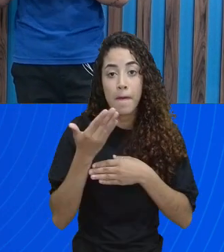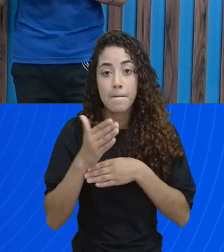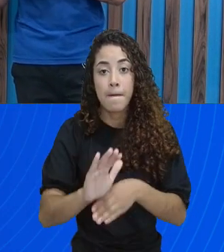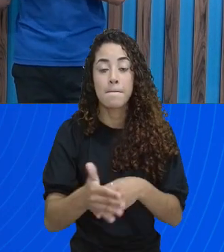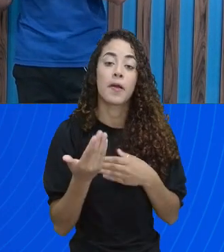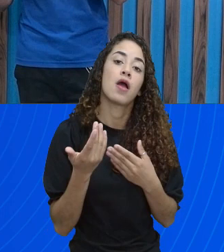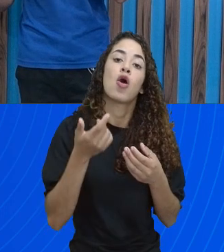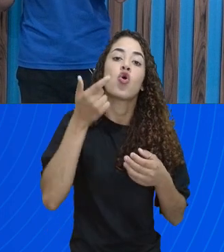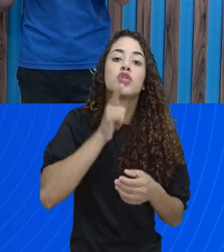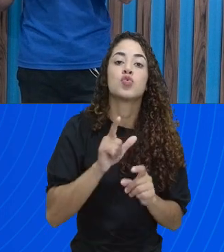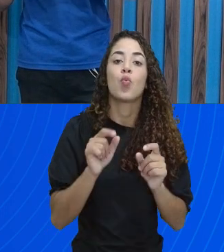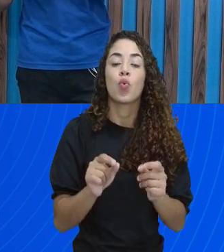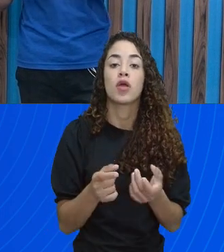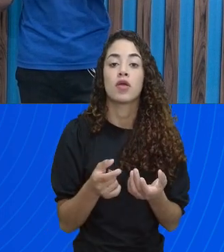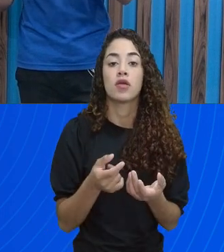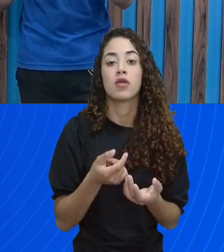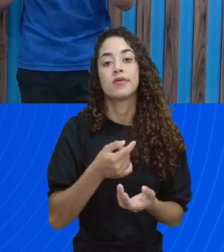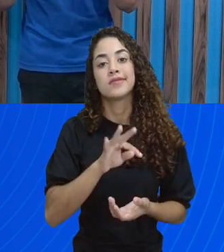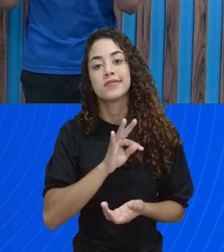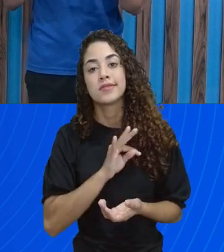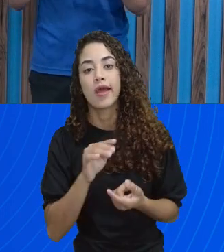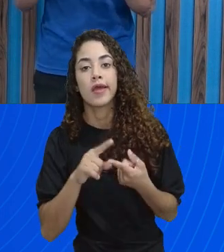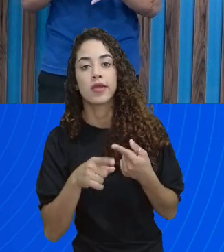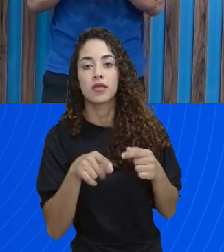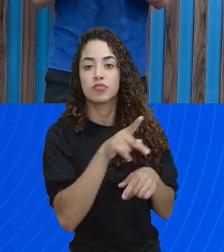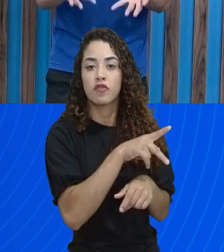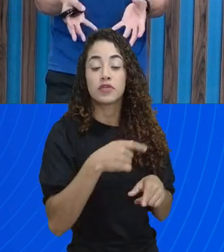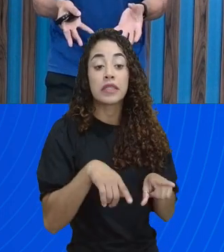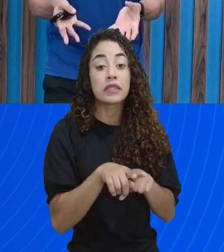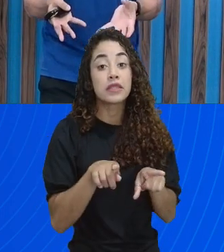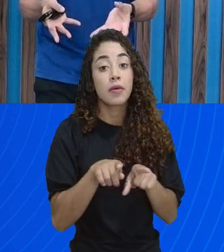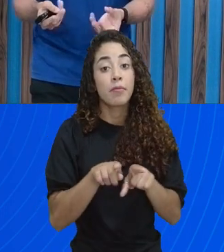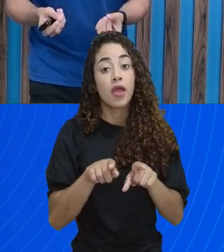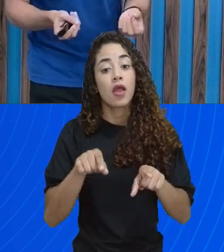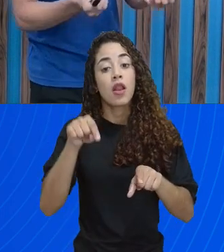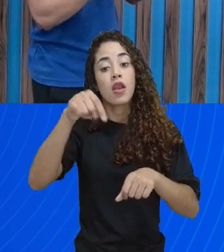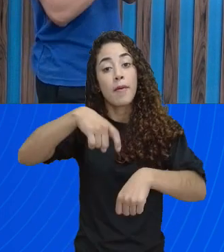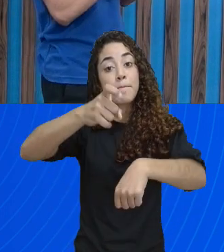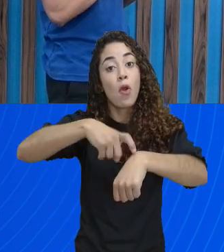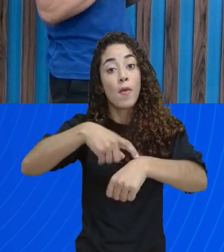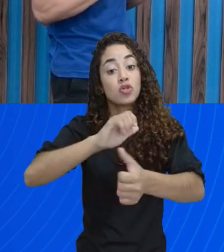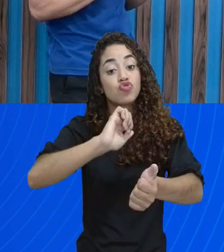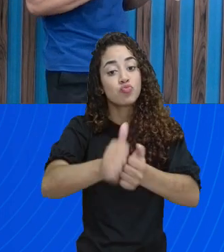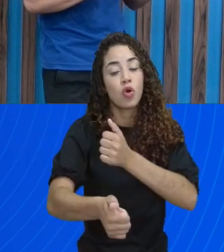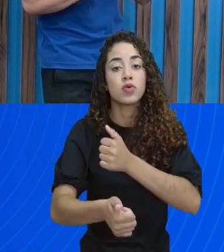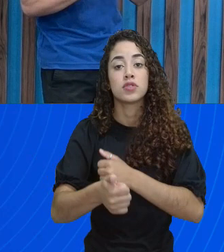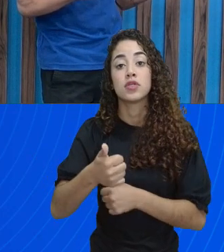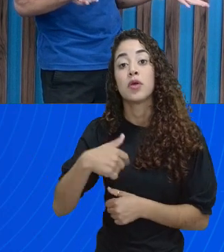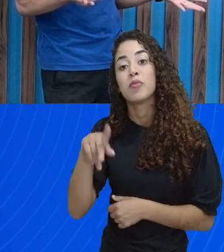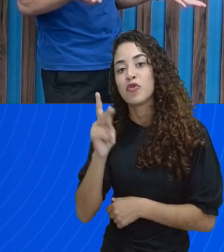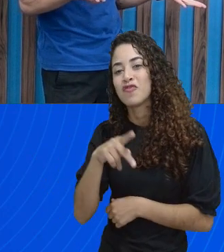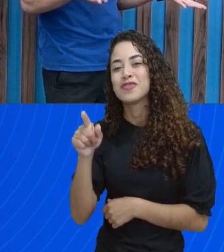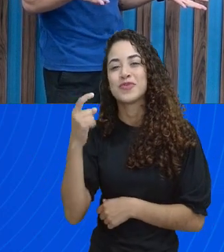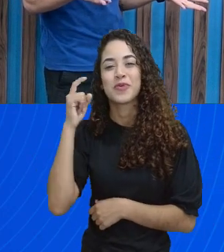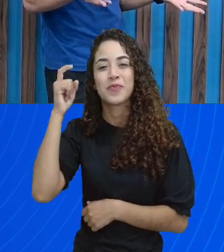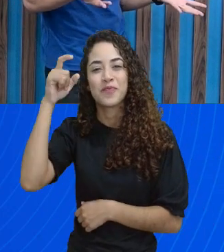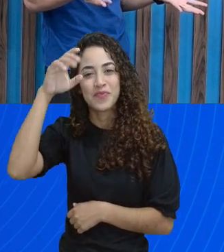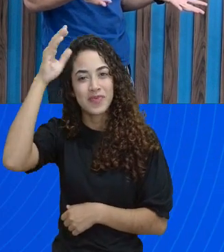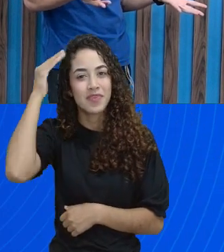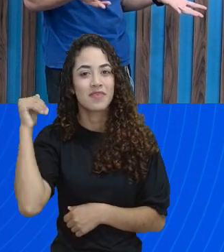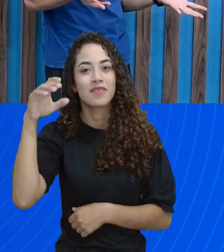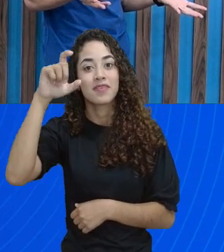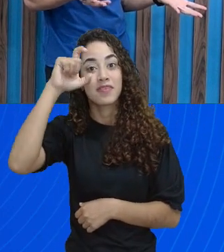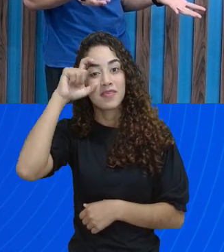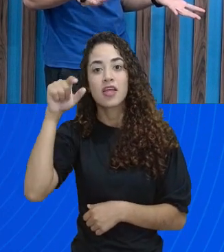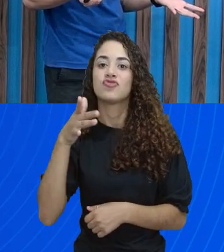técnica, como quando vocês estão dentro de quadra, né? A professora Cláudia já jogou e sabe o quanto é importante a cooperação, não é não,